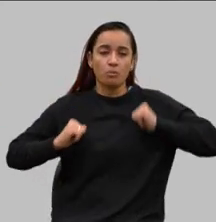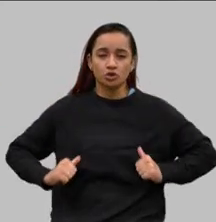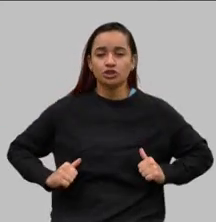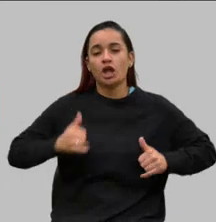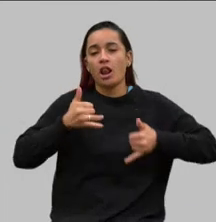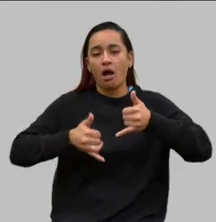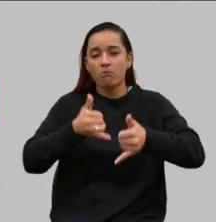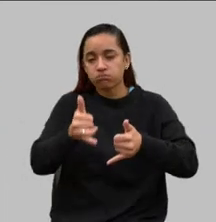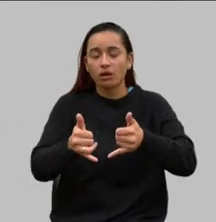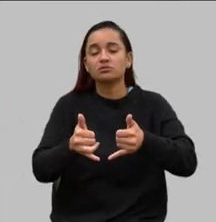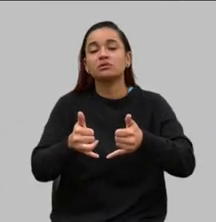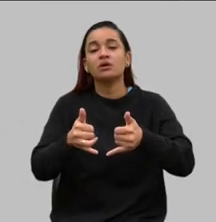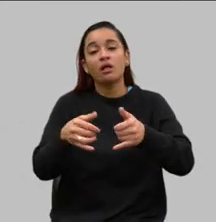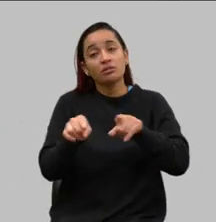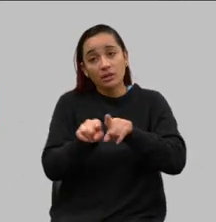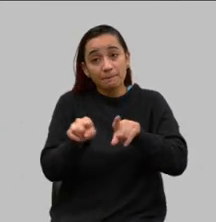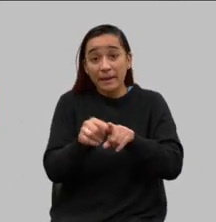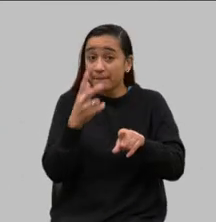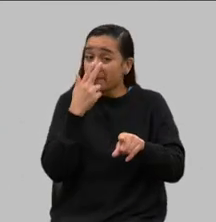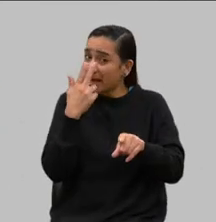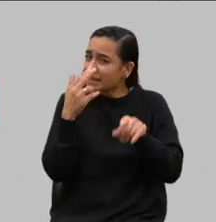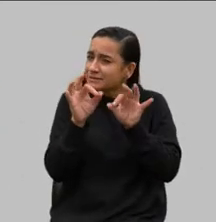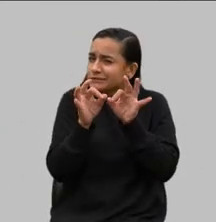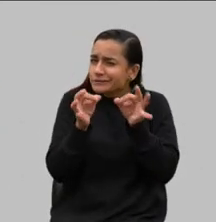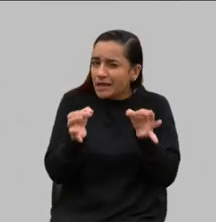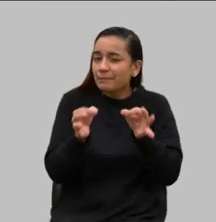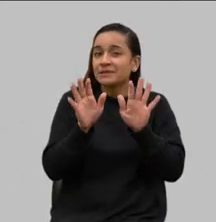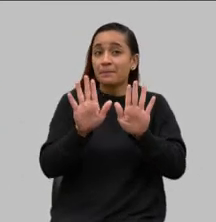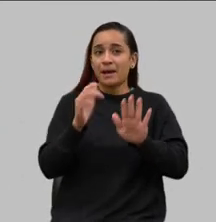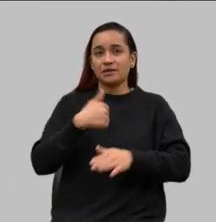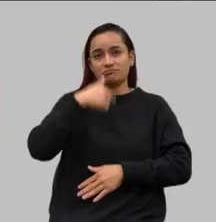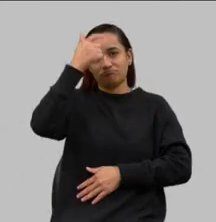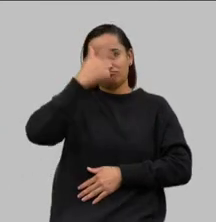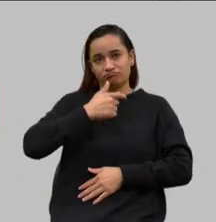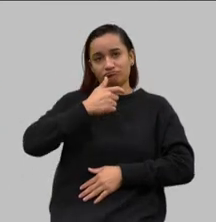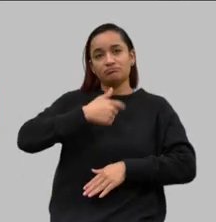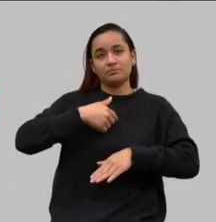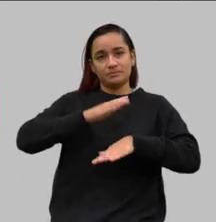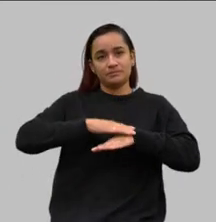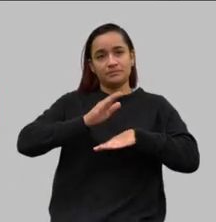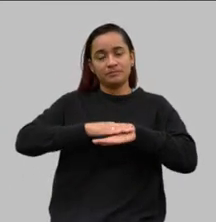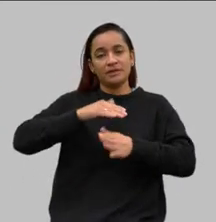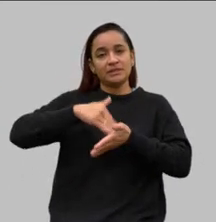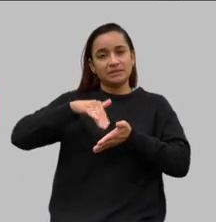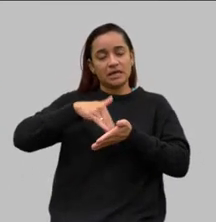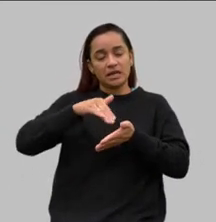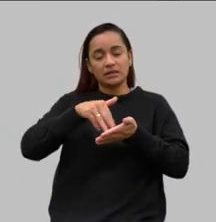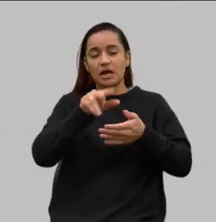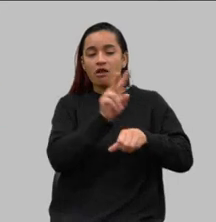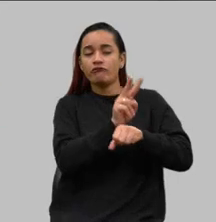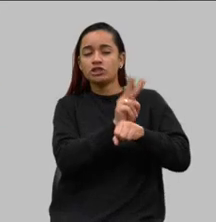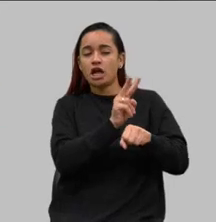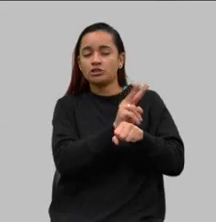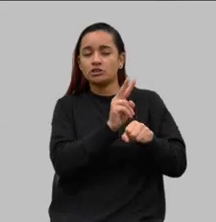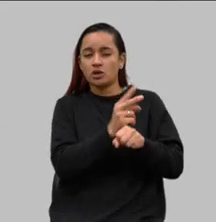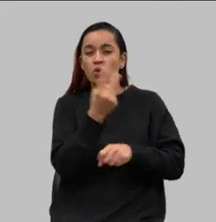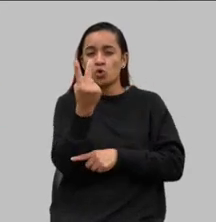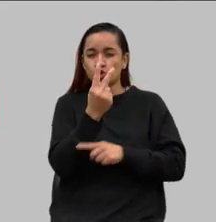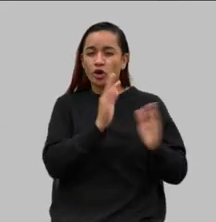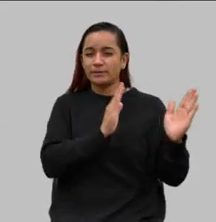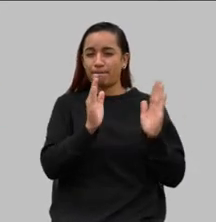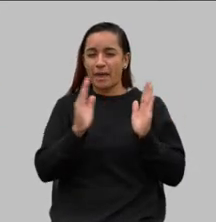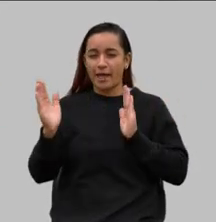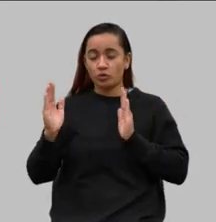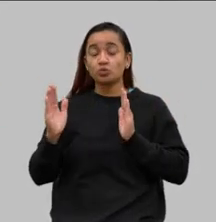parece parece uma ação pequena mas eu como fui subsecretário de fiscalização por dois períodos isso era uma demanda das nossas